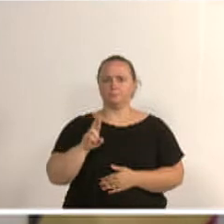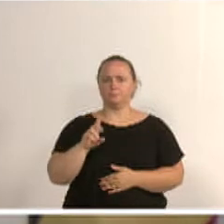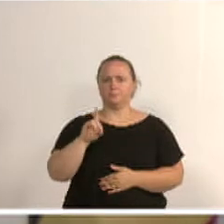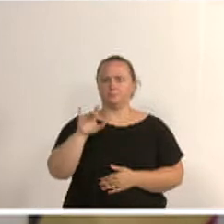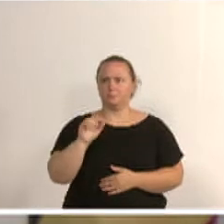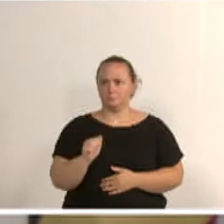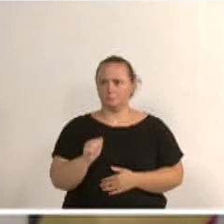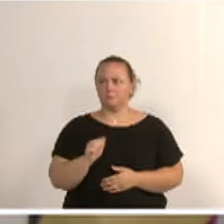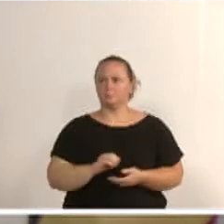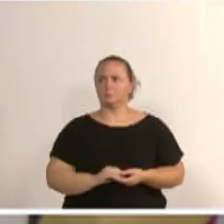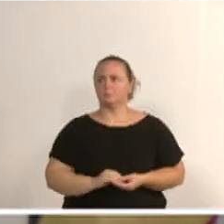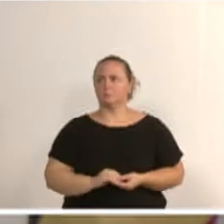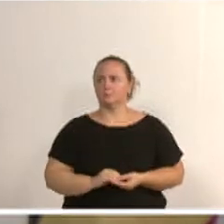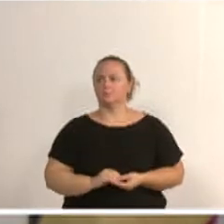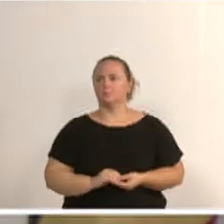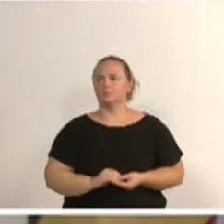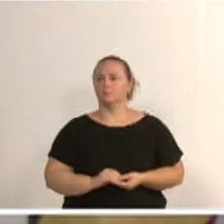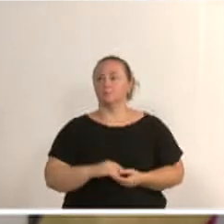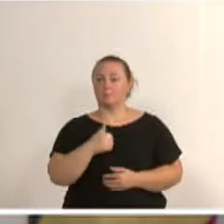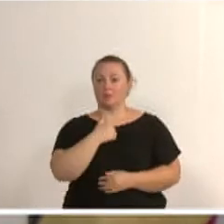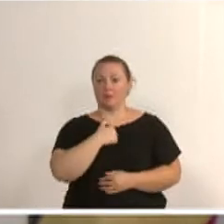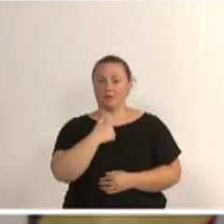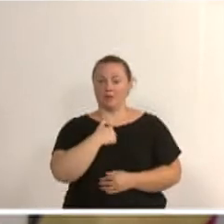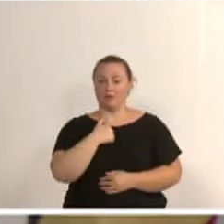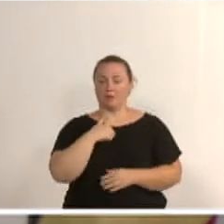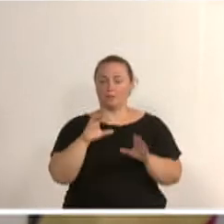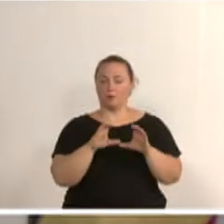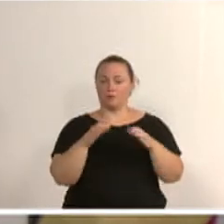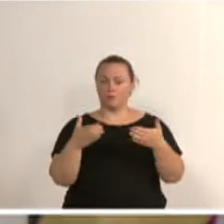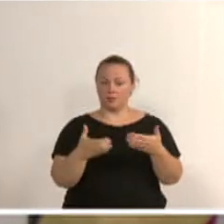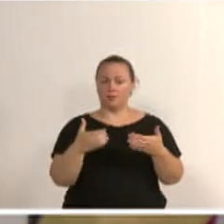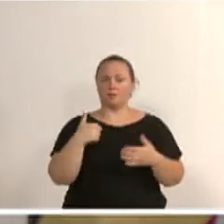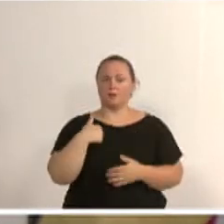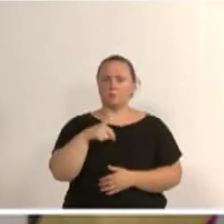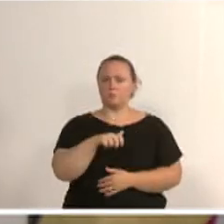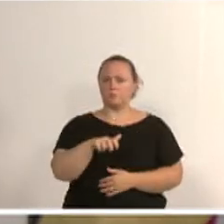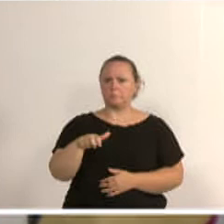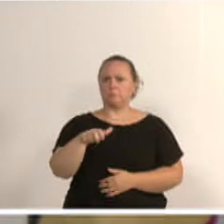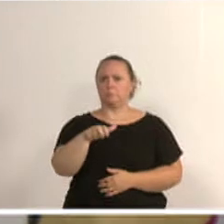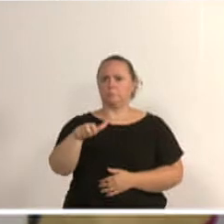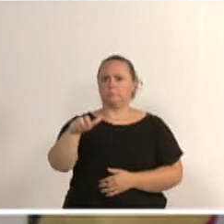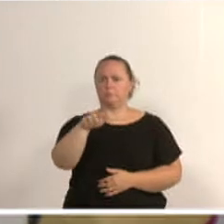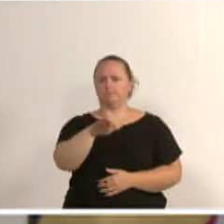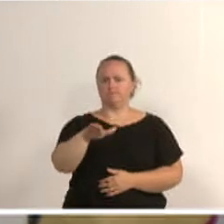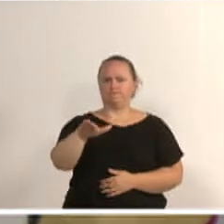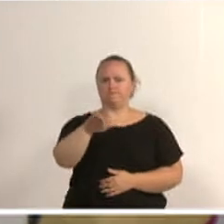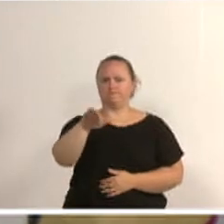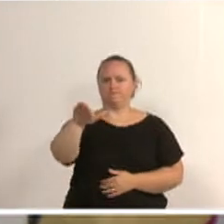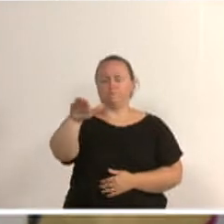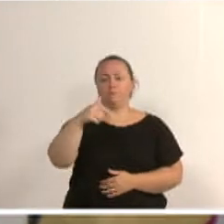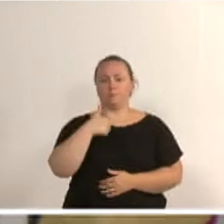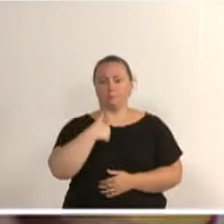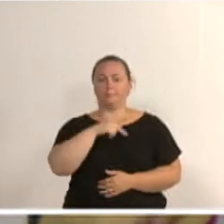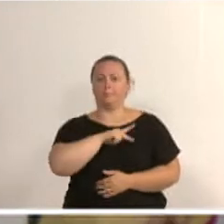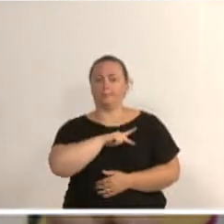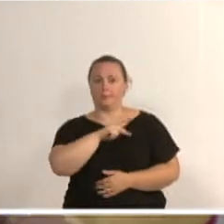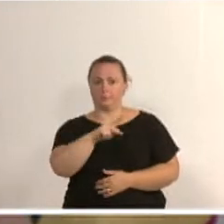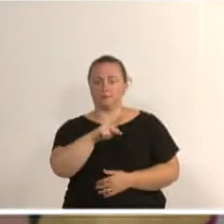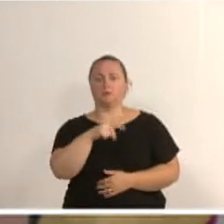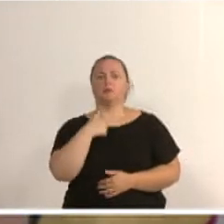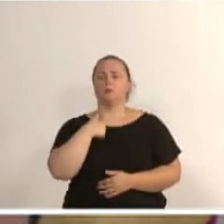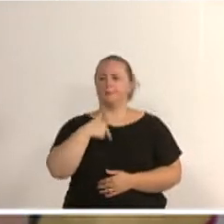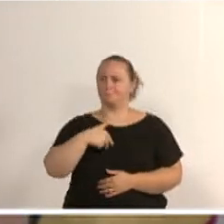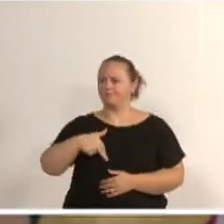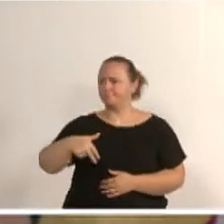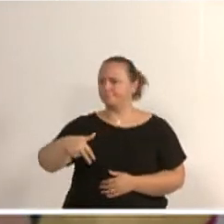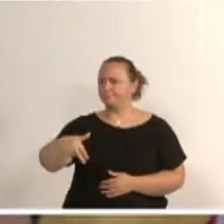porque eu, como comunidade, eu subo aquele morro de pé, o Morro do Concórdia, eu, como presidente, eu ando de pé, vejo